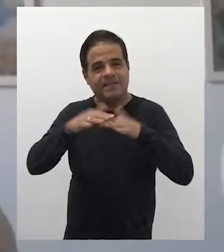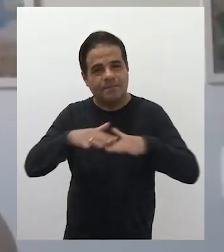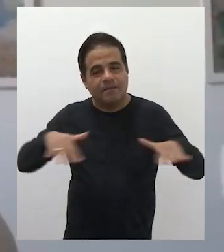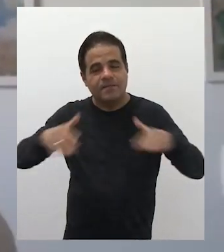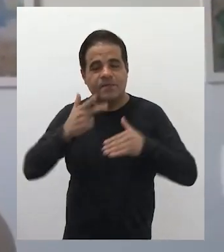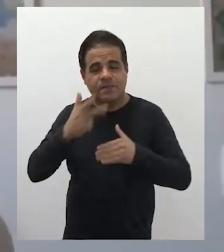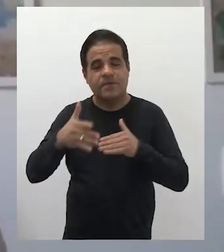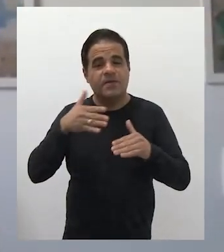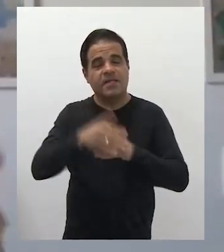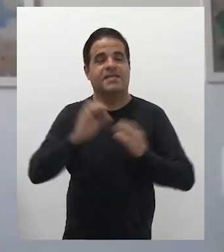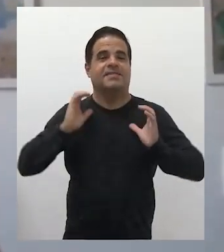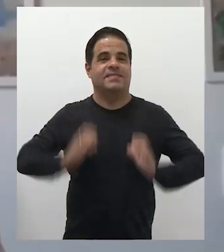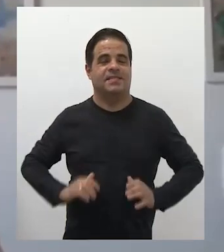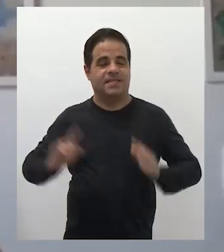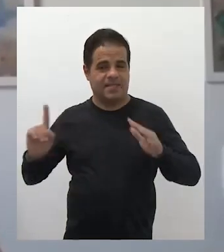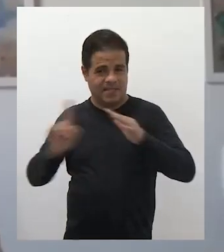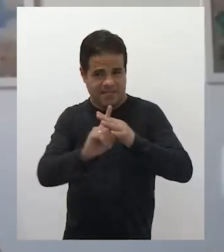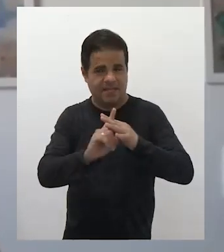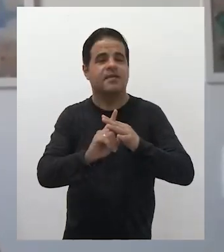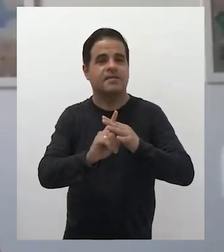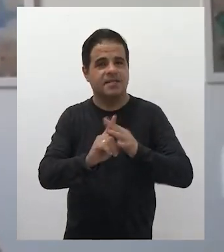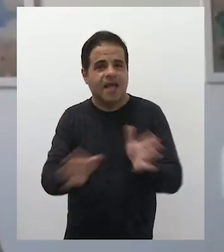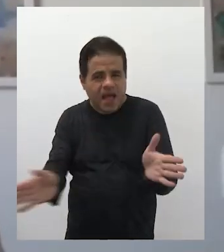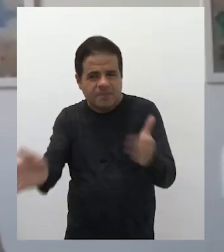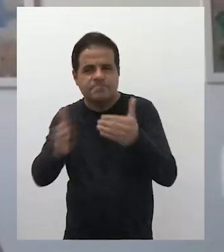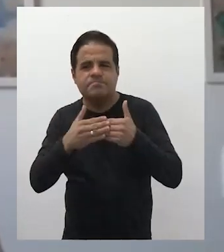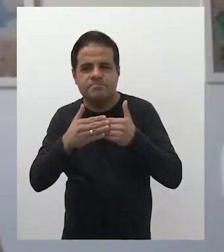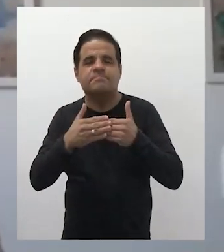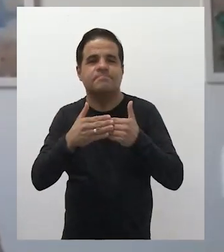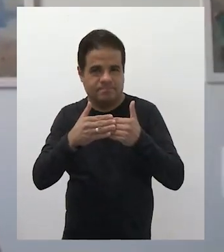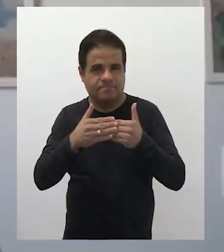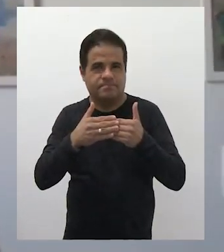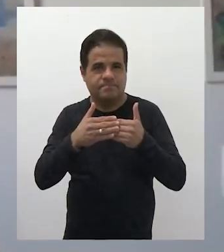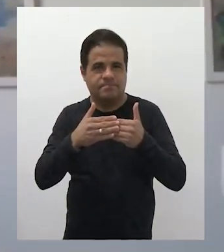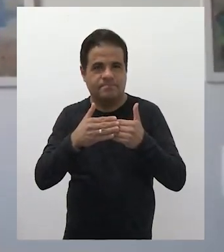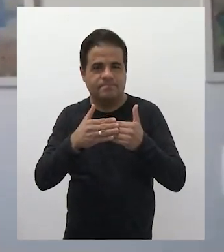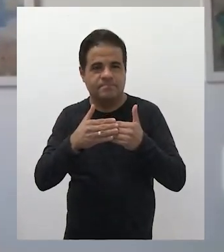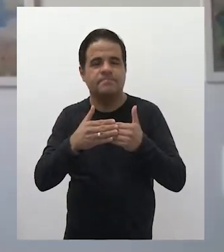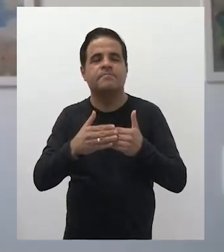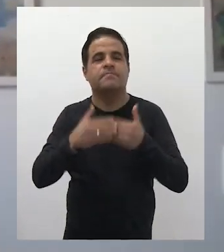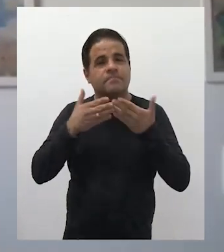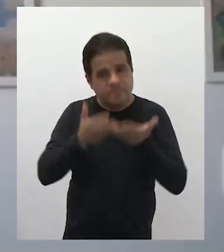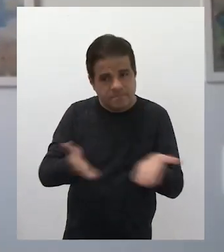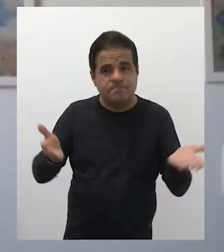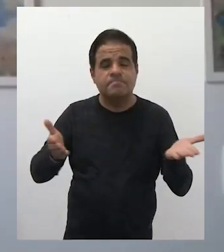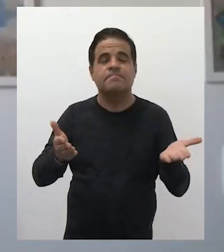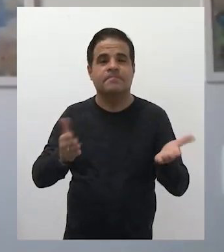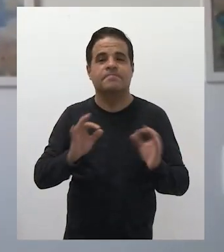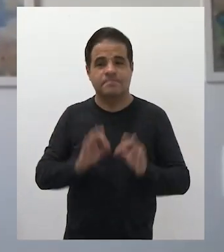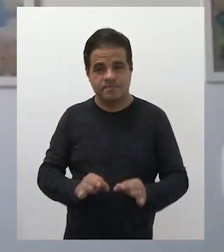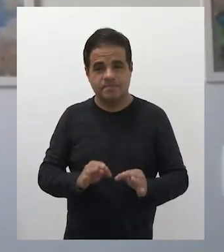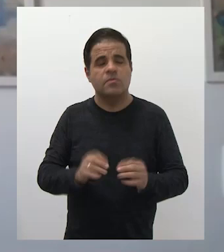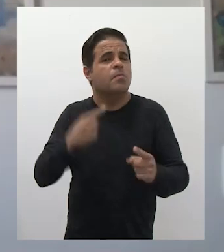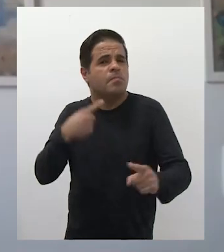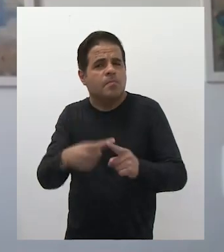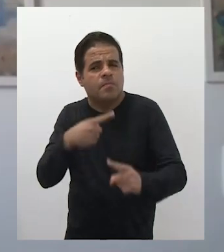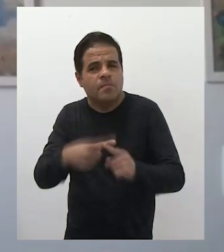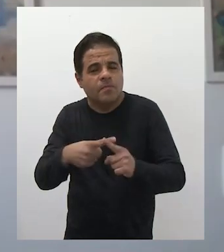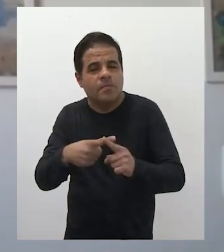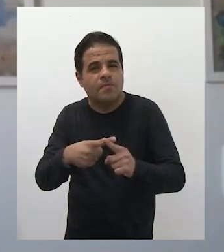relacionados à cidadania. Tranca as portas para isso. A questão é a falta de informação. Por